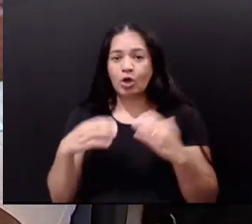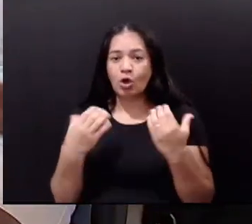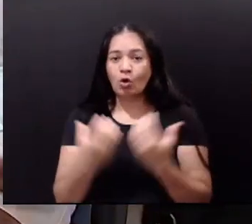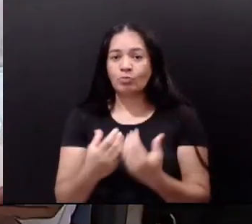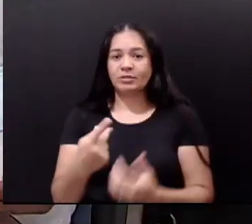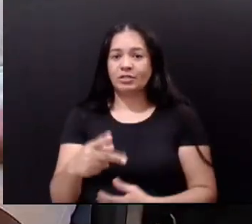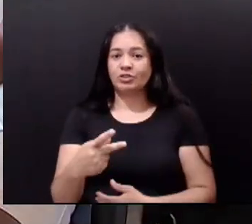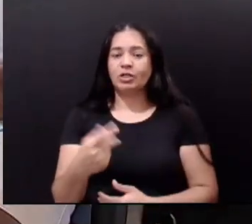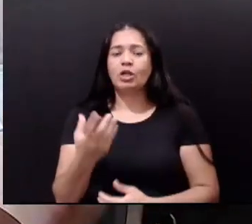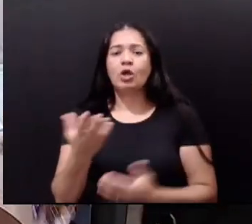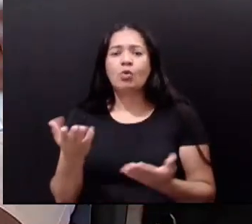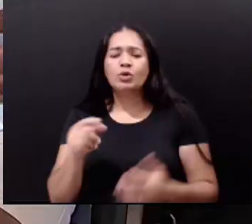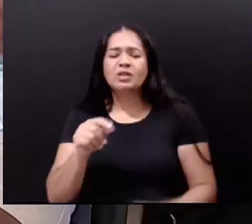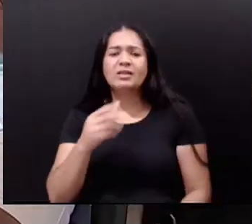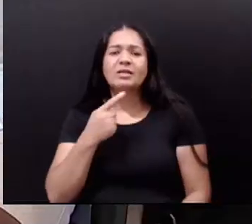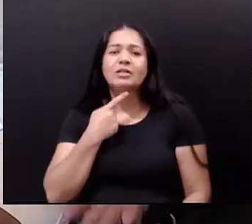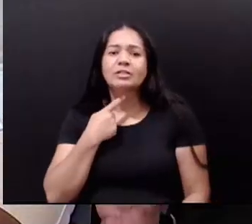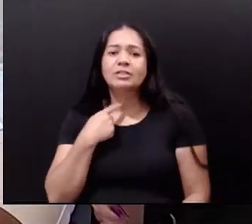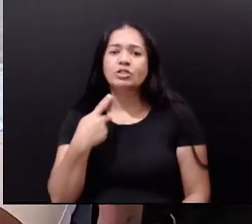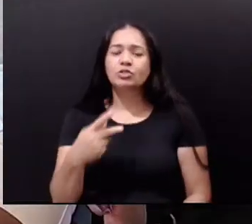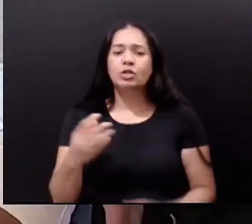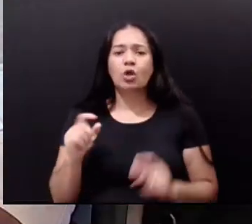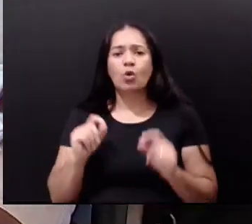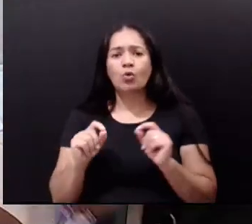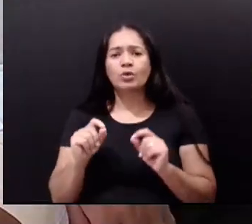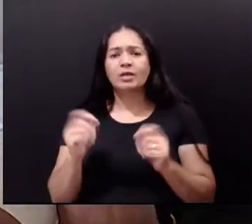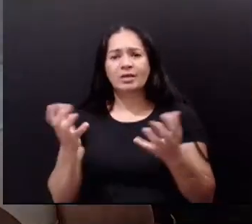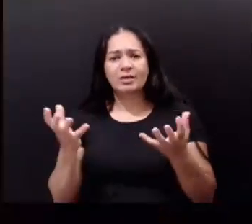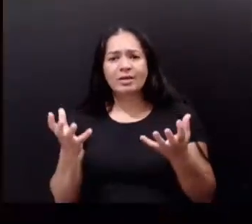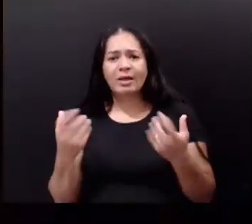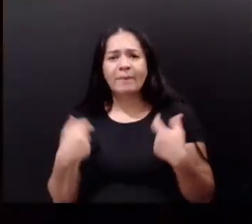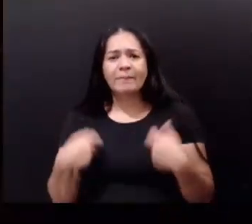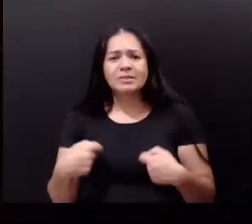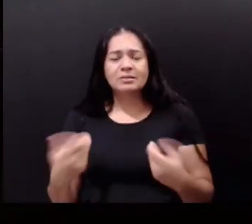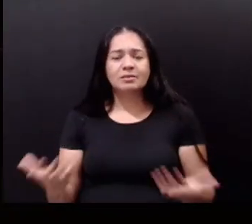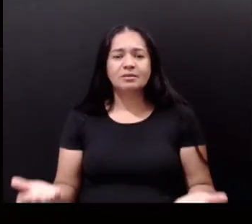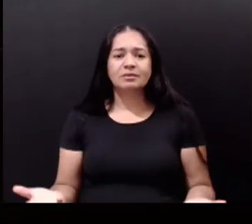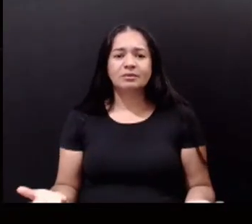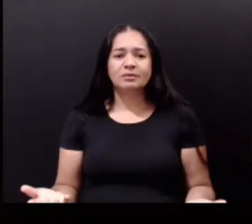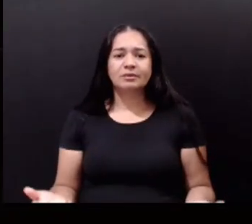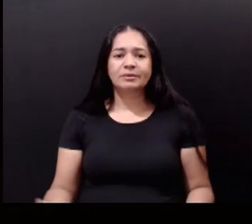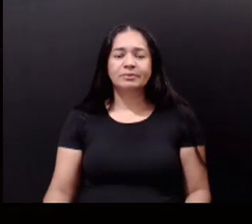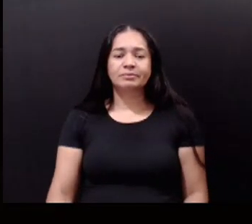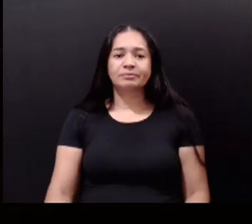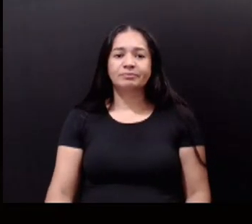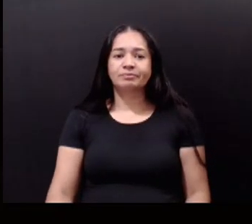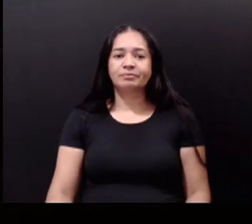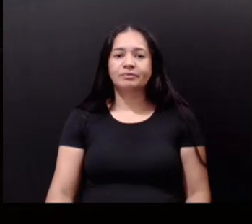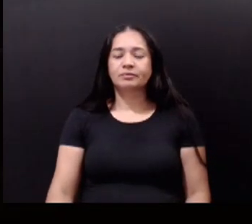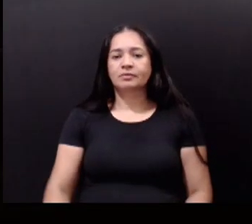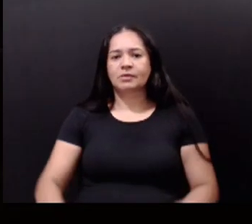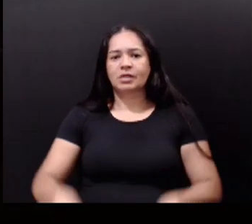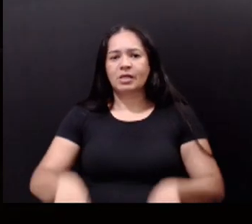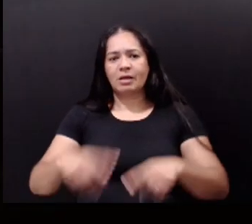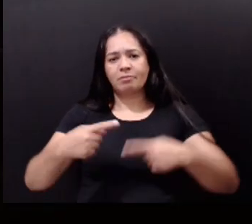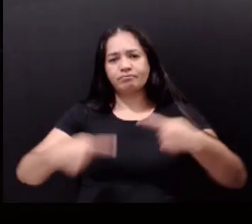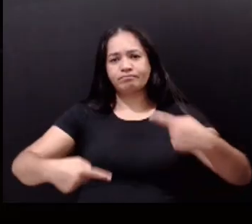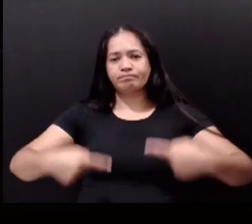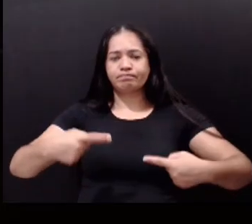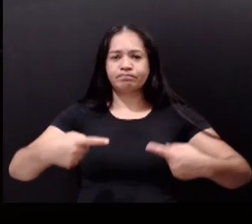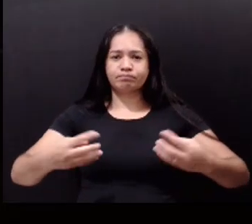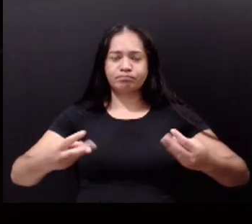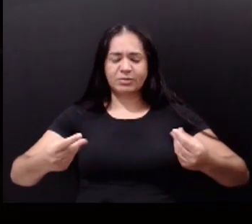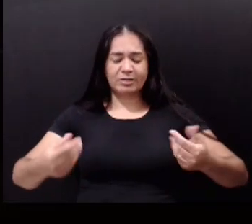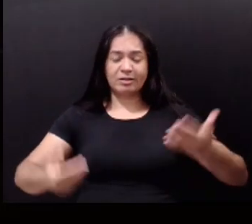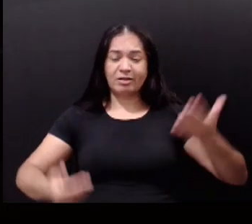a comunidade está real necessitando, né? Tirando um pouco dessa política que tinha antigamente, no lugar de